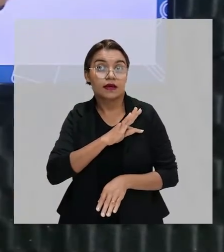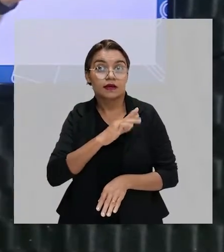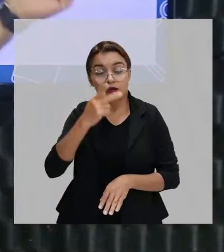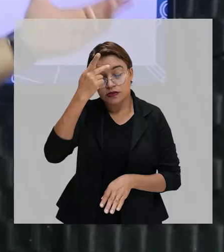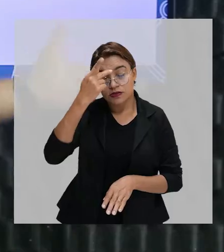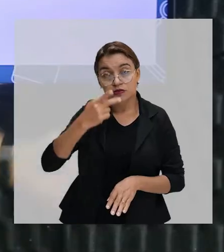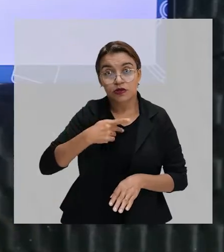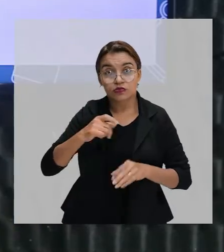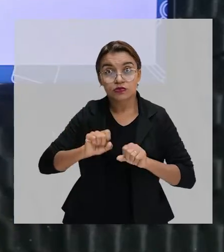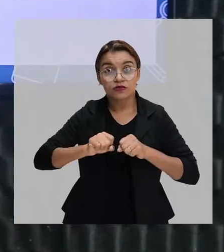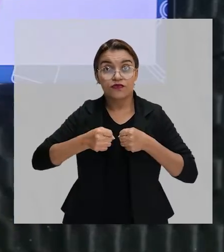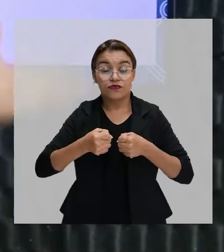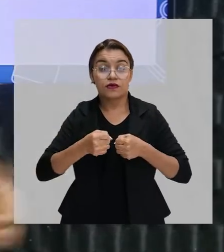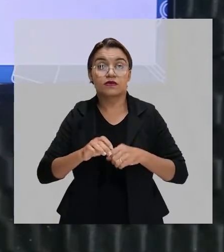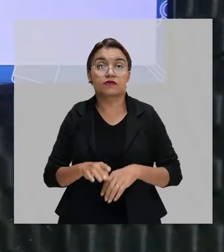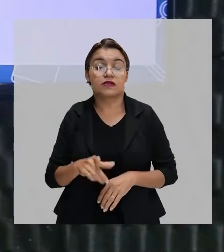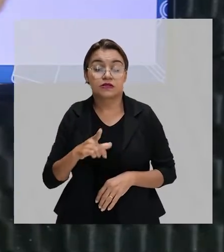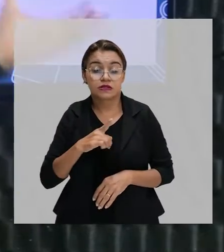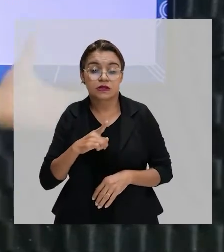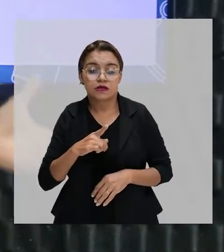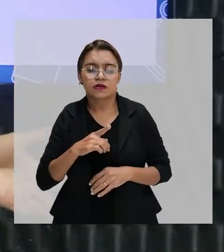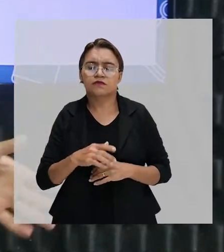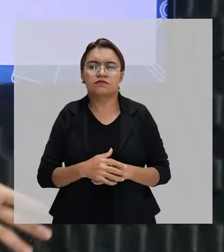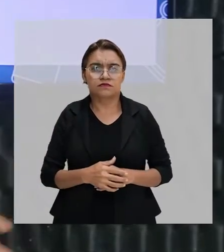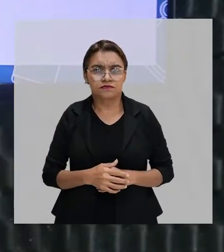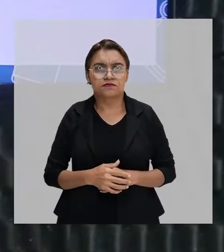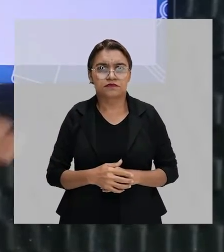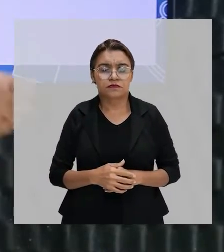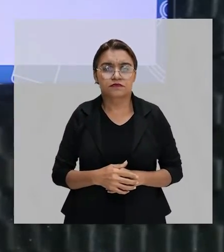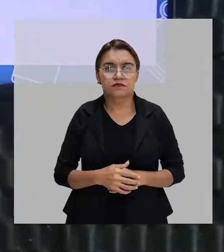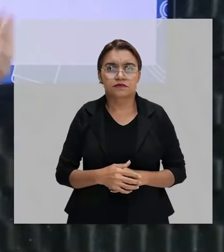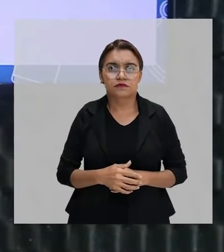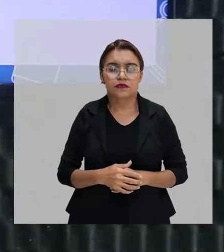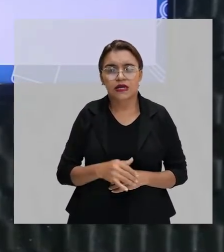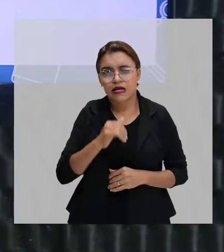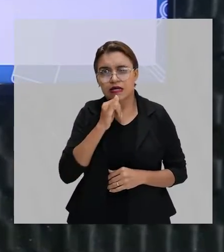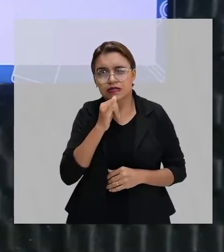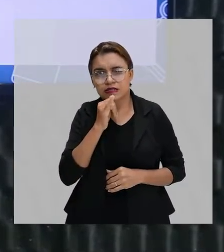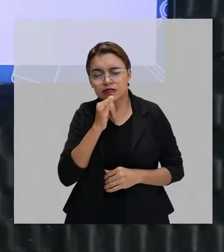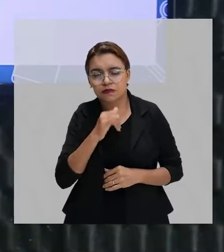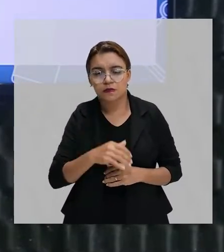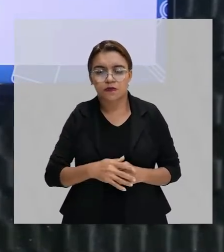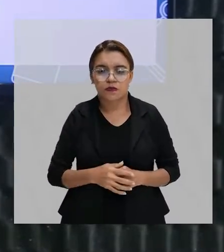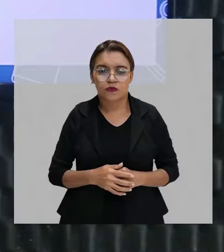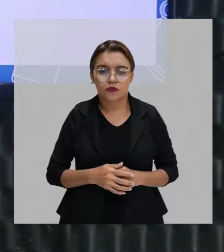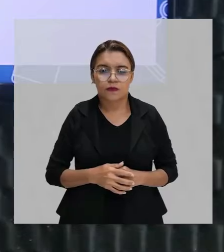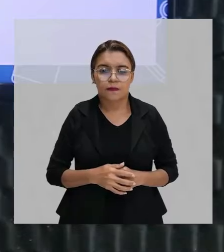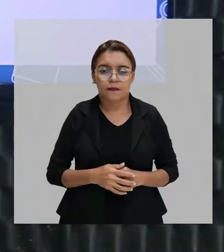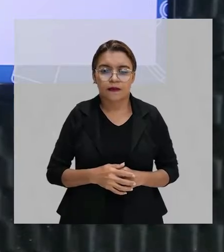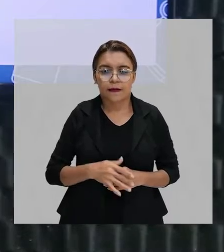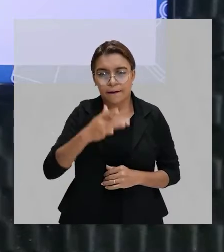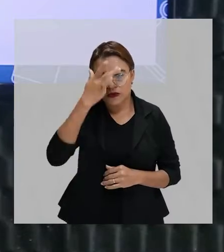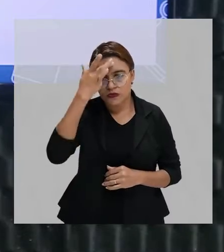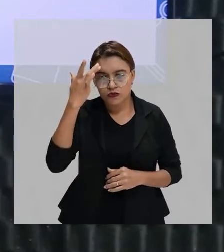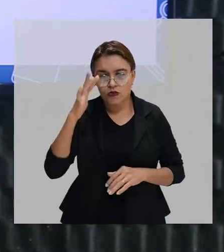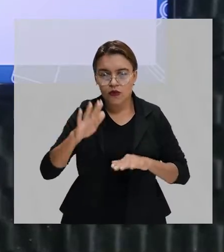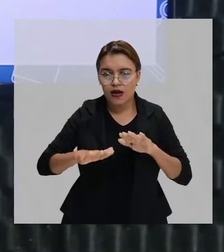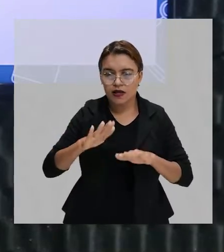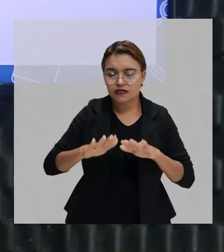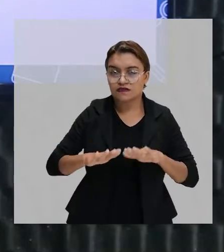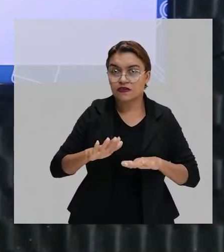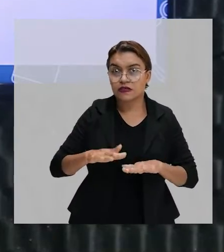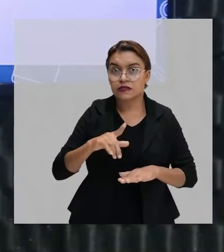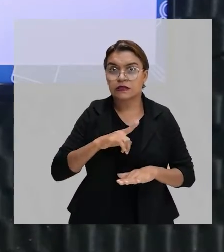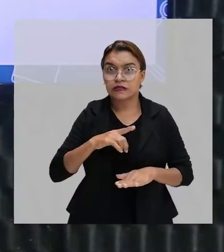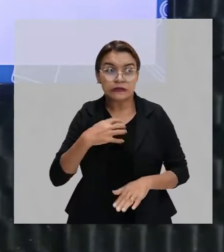auto-defesa de imobilização de retenções de alavanca para conter ali indivíduo que às vezes pode estar ali um pouquinho e bom então